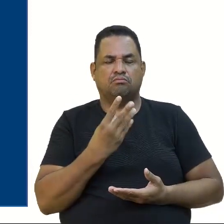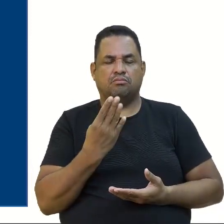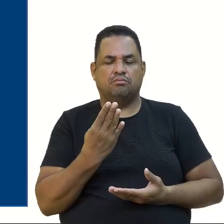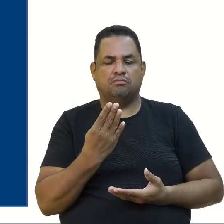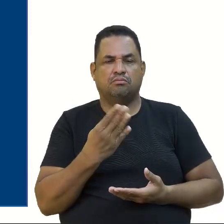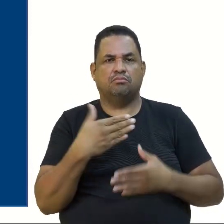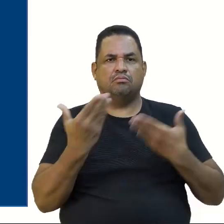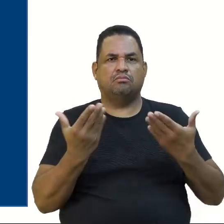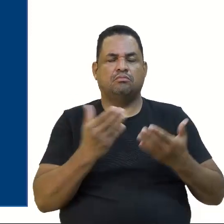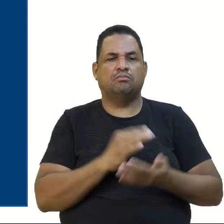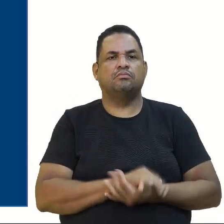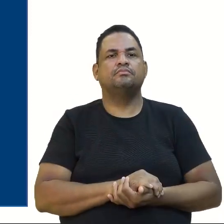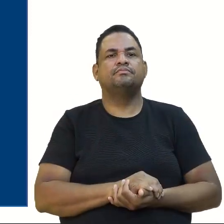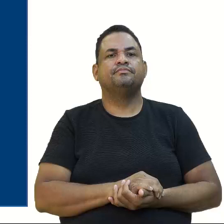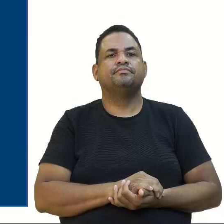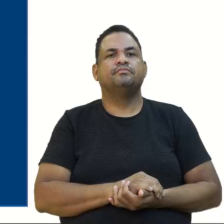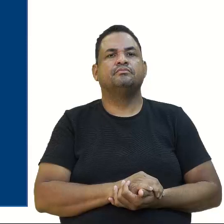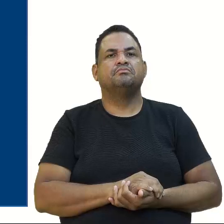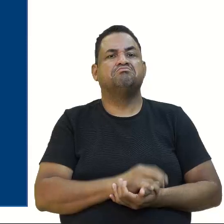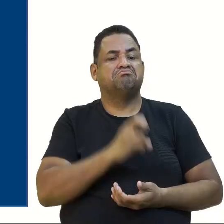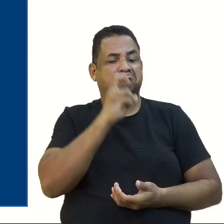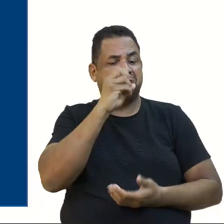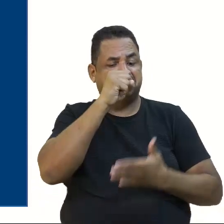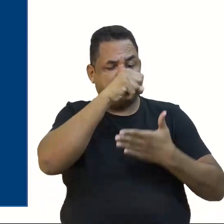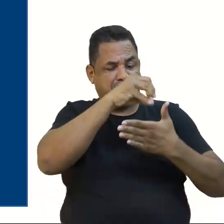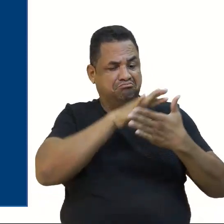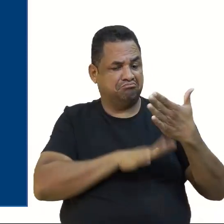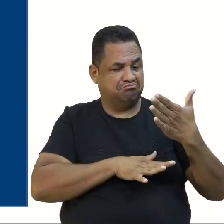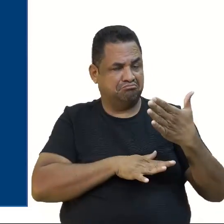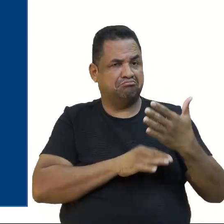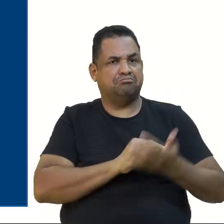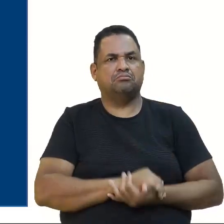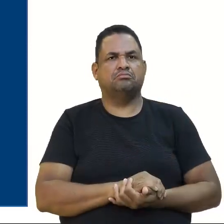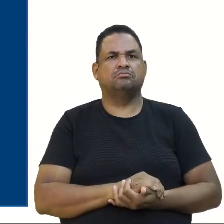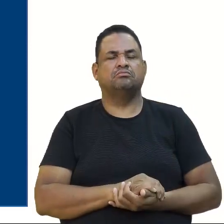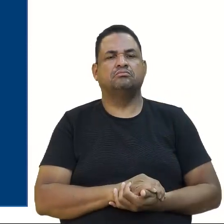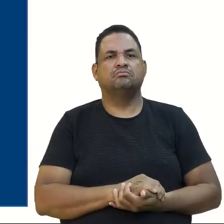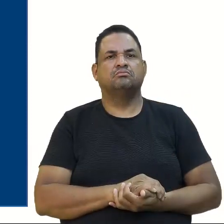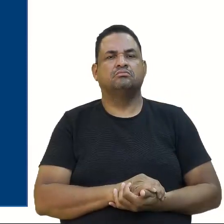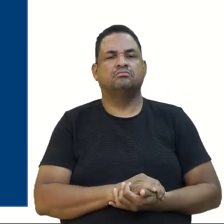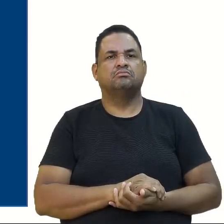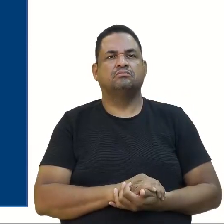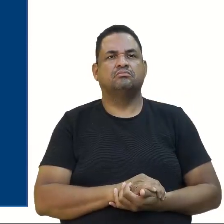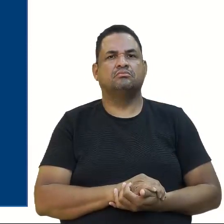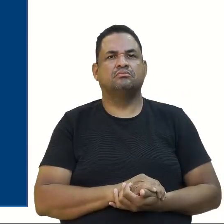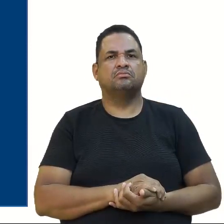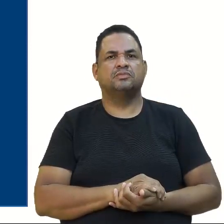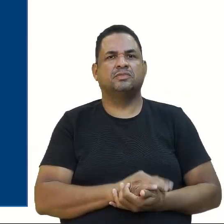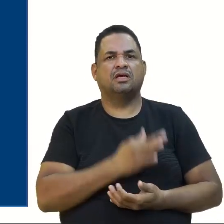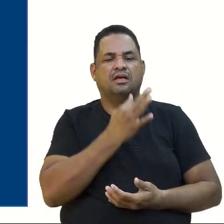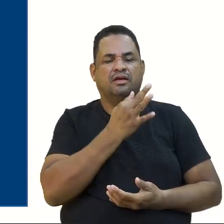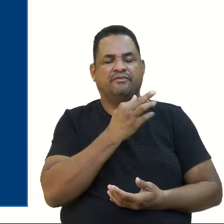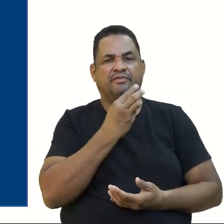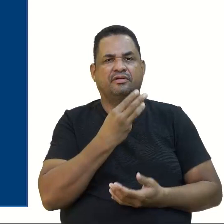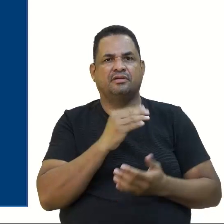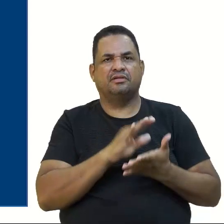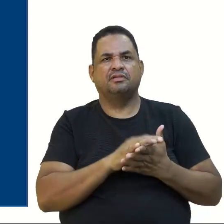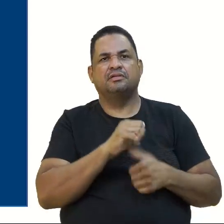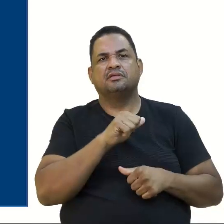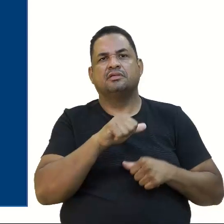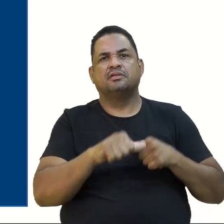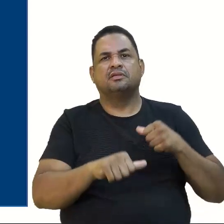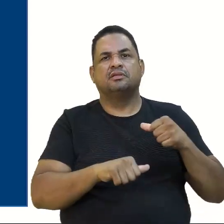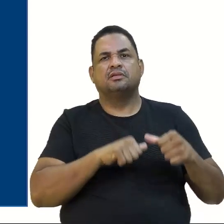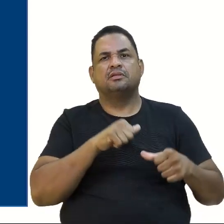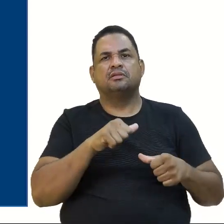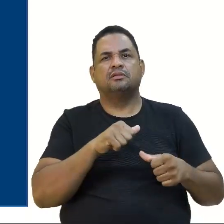4. Opa, essa daqui veio com 5 alternativas. Olha que maravilha. Quando a gente fala f de 3, no lugar do x eu tenho que